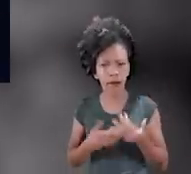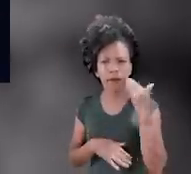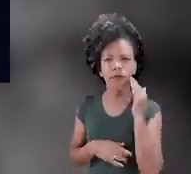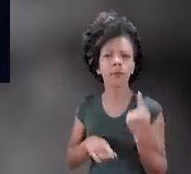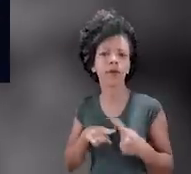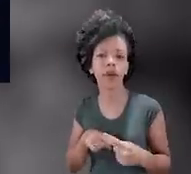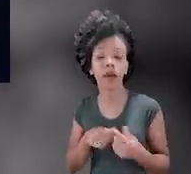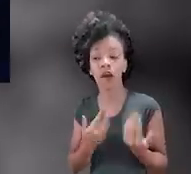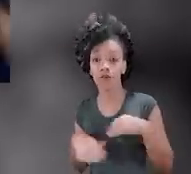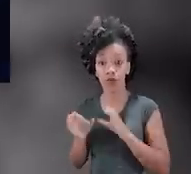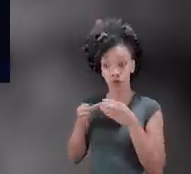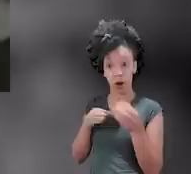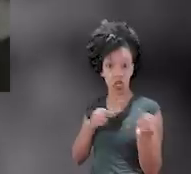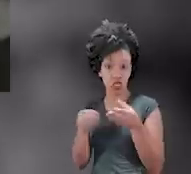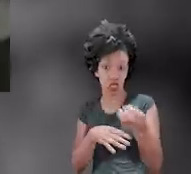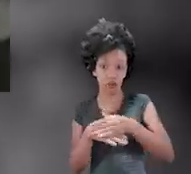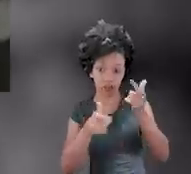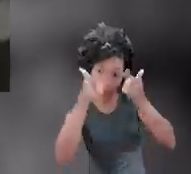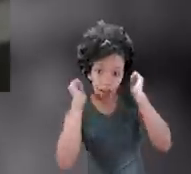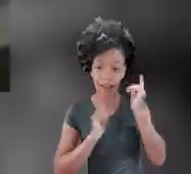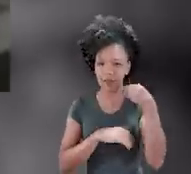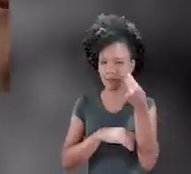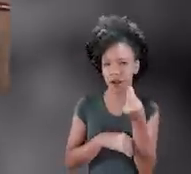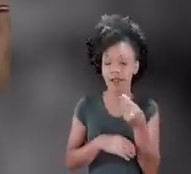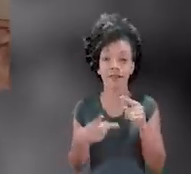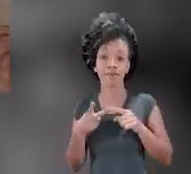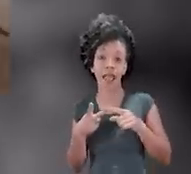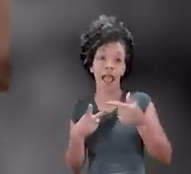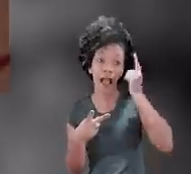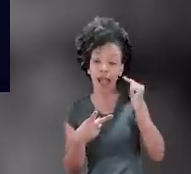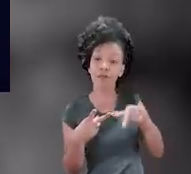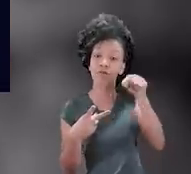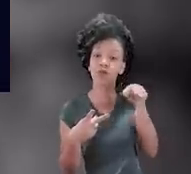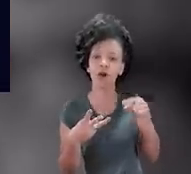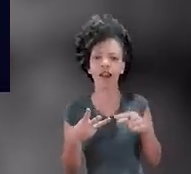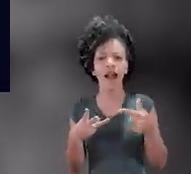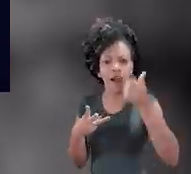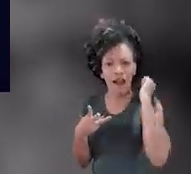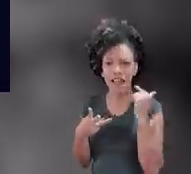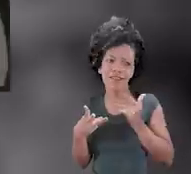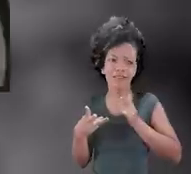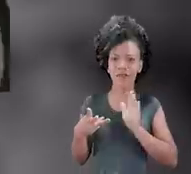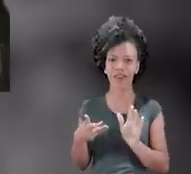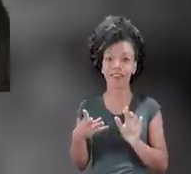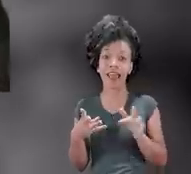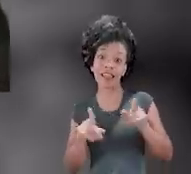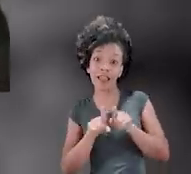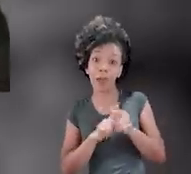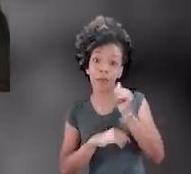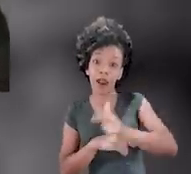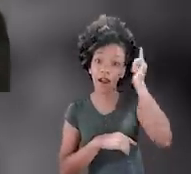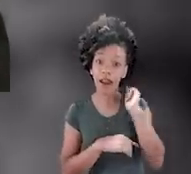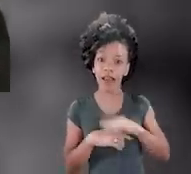Então vamos lá. Chamamos um grupo com novos carecas, carecas experientes, carecas por escolha, carecas sem escolha, tem até mulher careca,